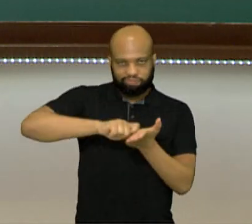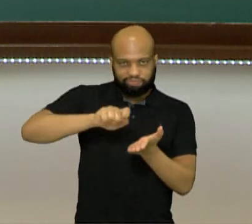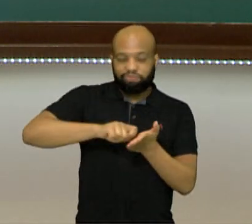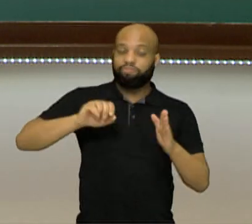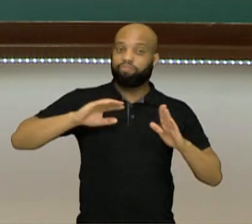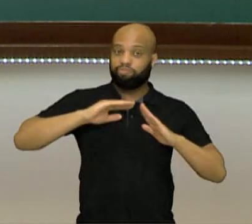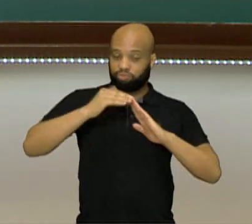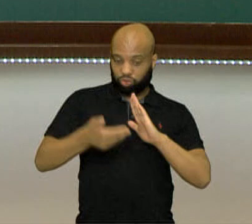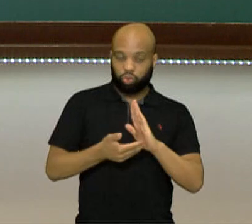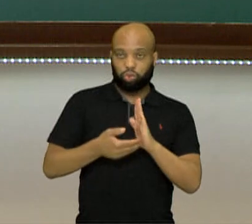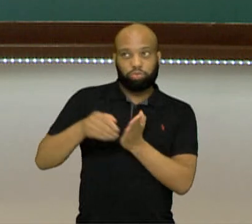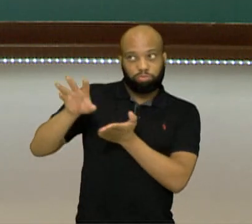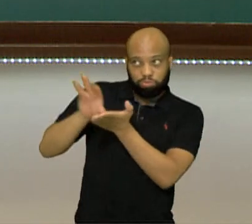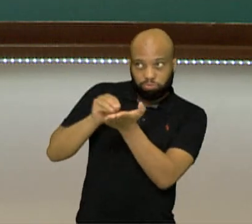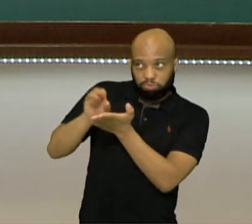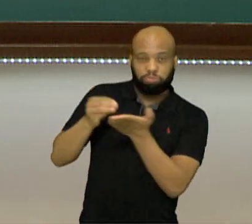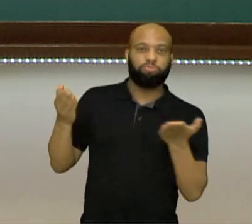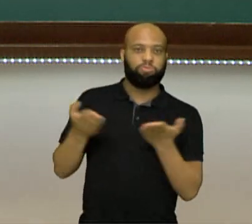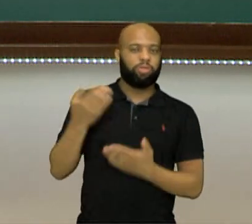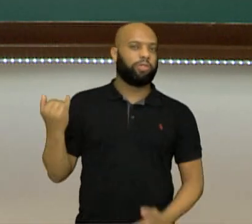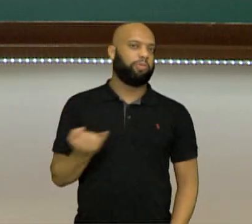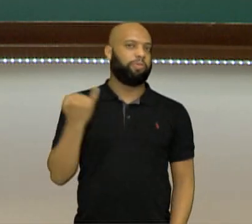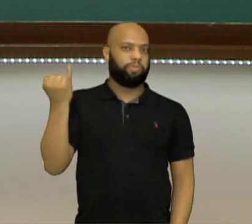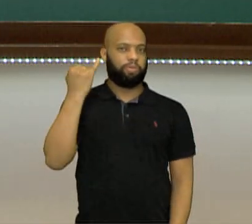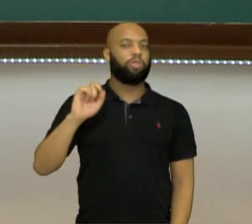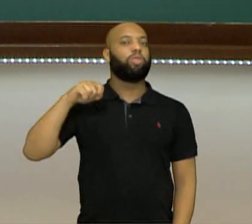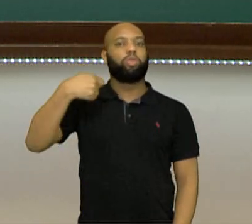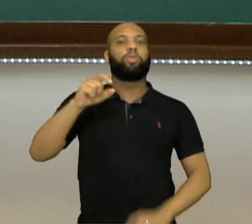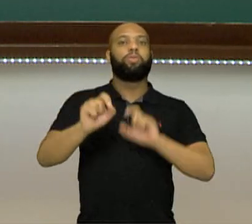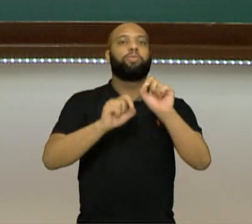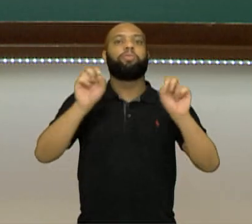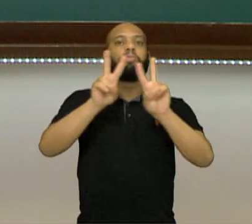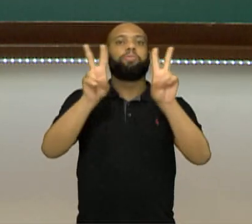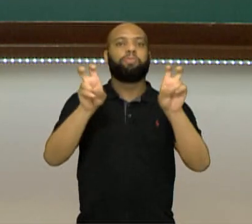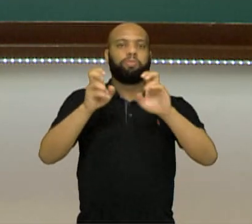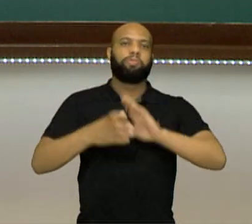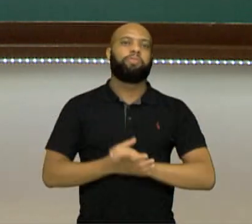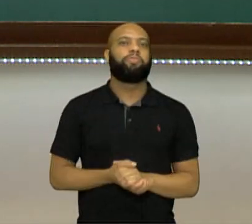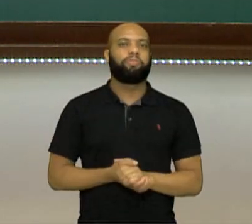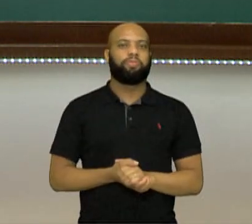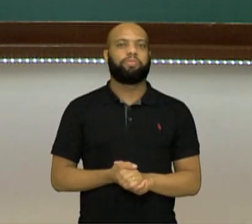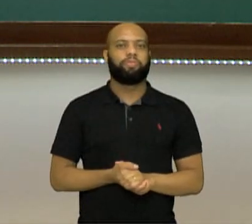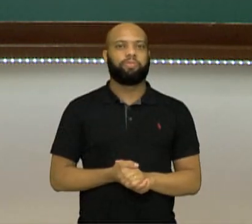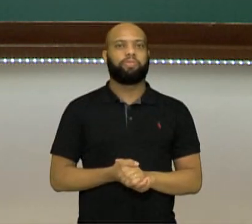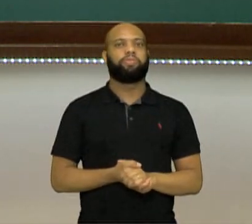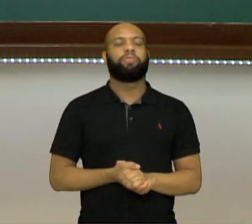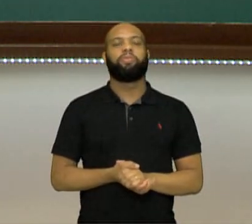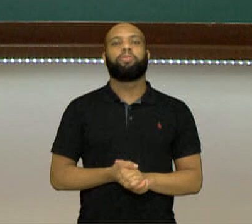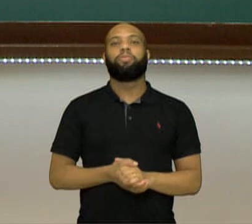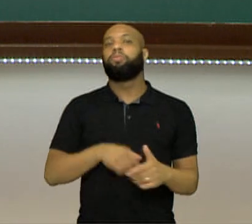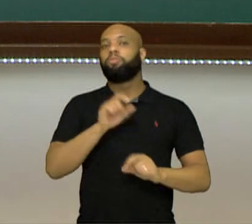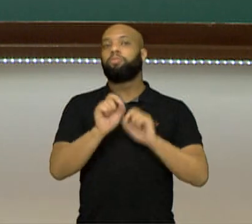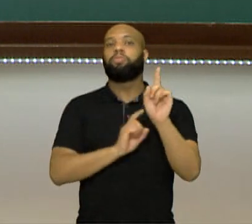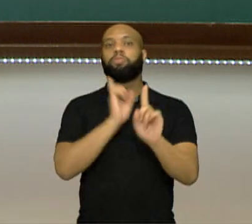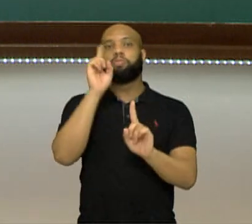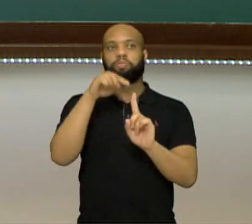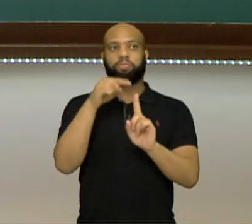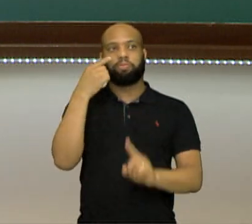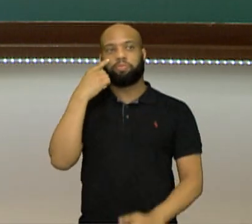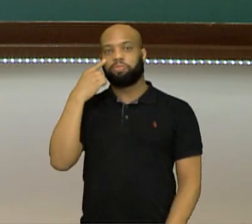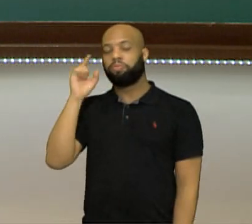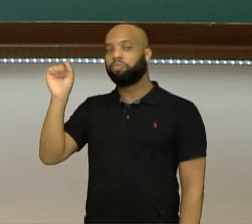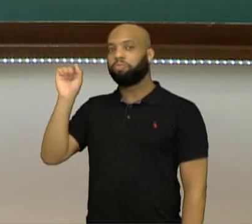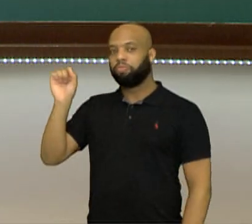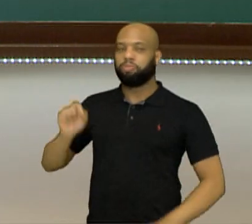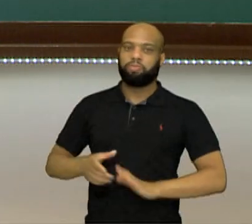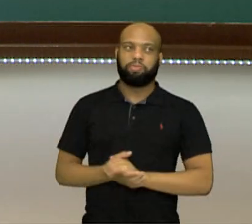para acompanhar a nossa aula de hoje. E sobre o que vai ser a nossa aula de hoje? Opa, tá lá, ó, vamos ver o objetivo que a gente já vai saber do que